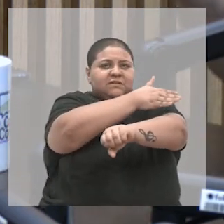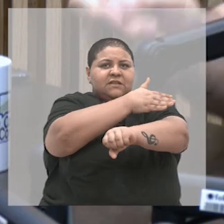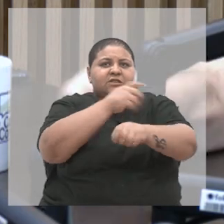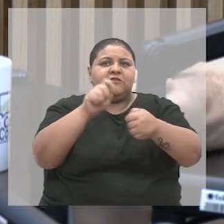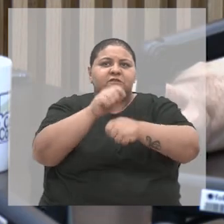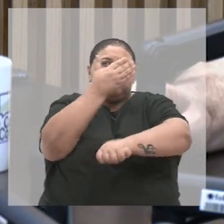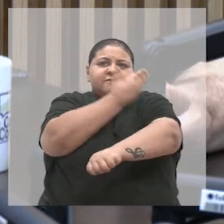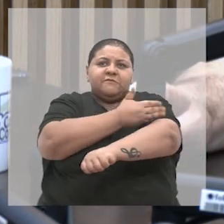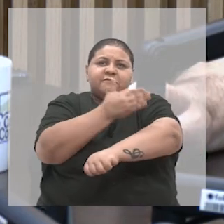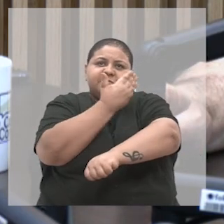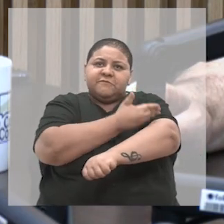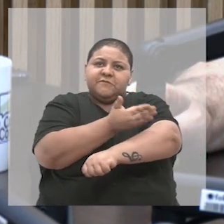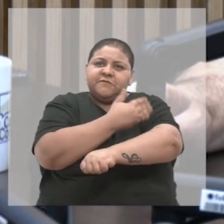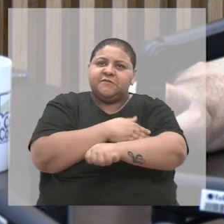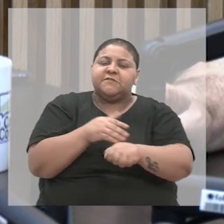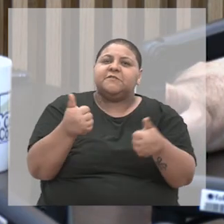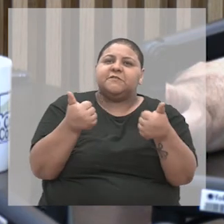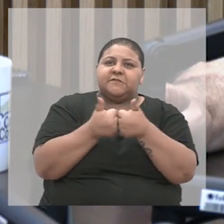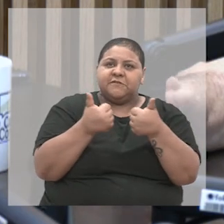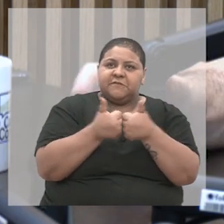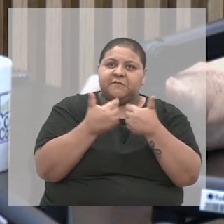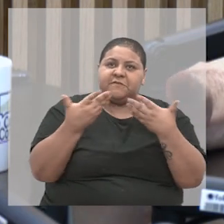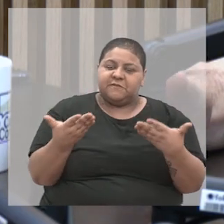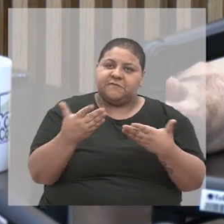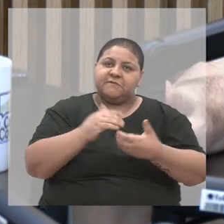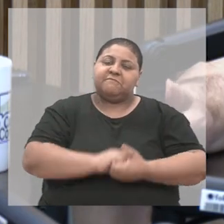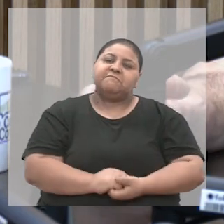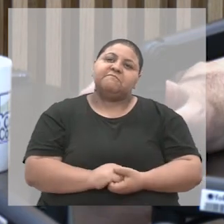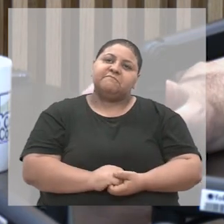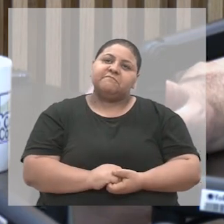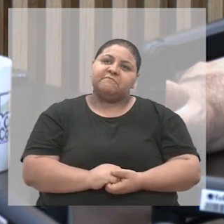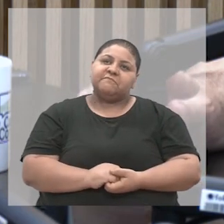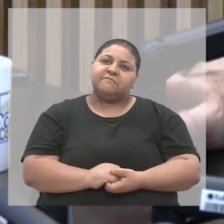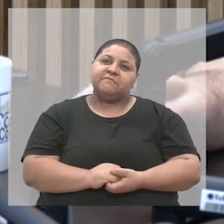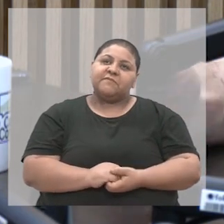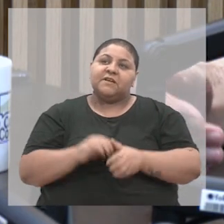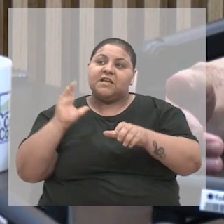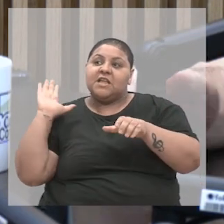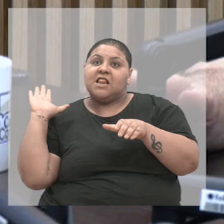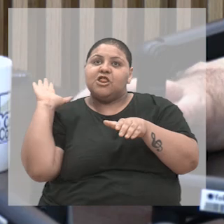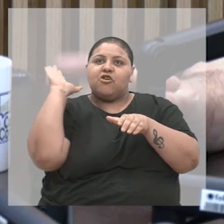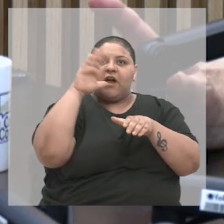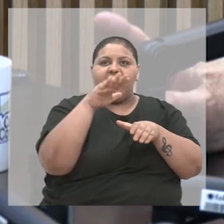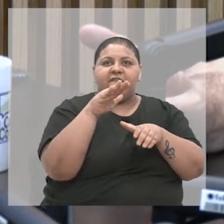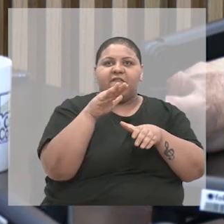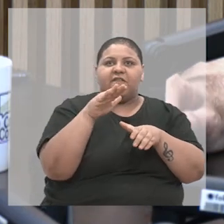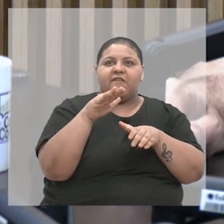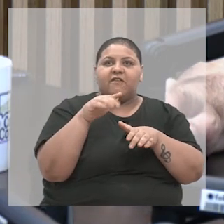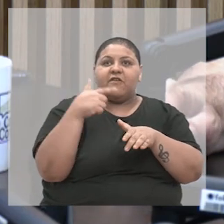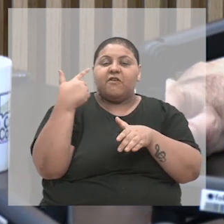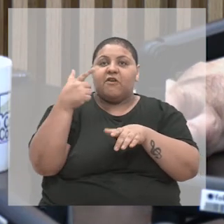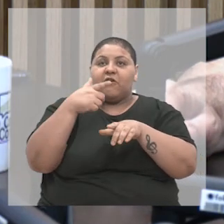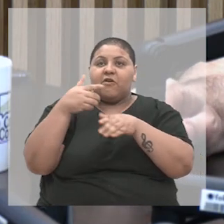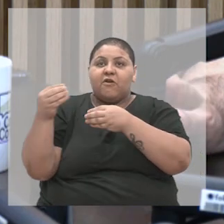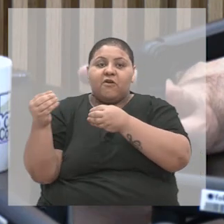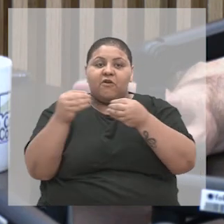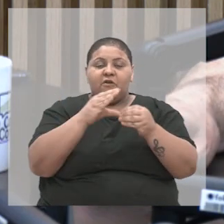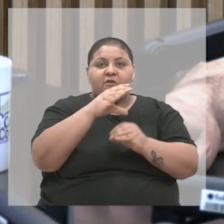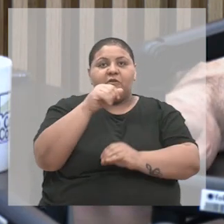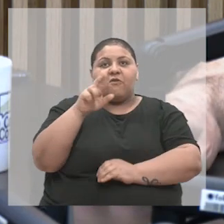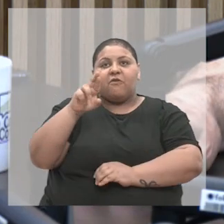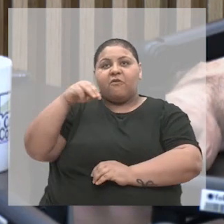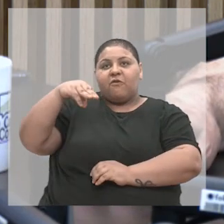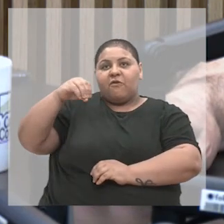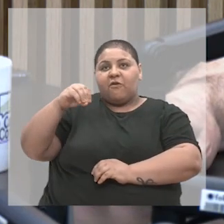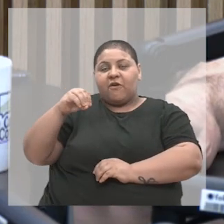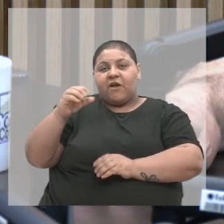eu ia arremessar pelota. E handebol jogava ali, né? E daí quando eu fui pro Carmo, o Calil Sebineto foi